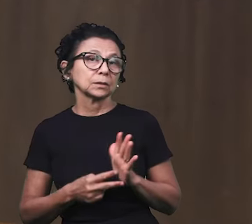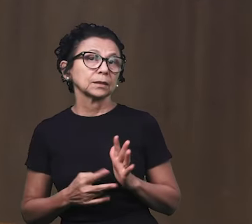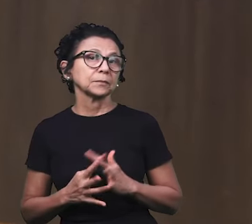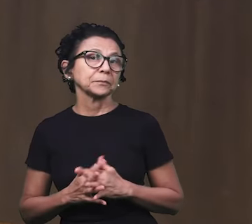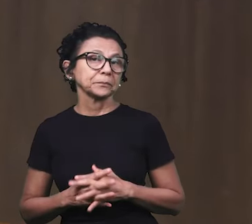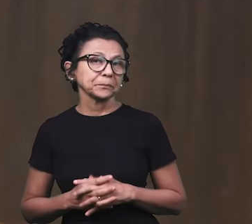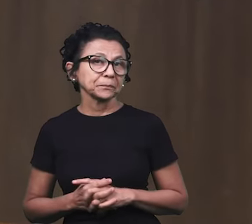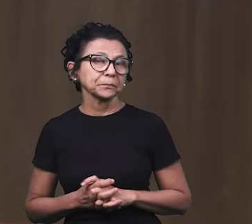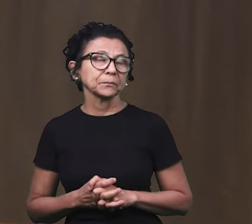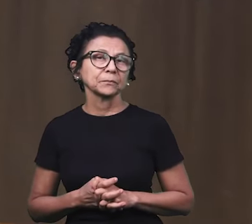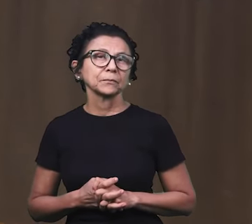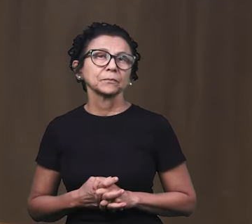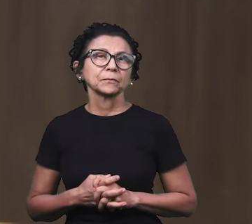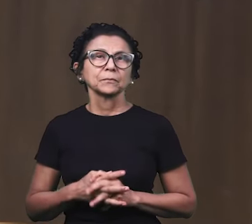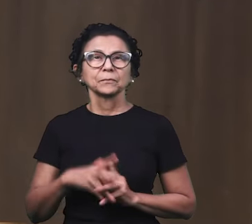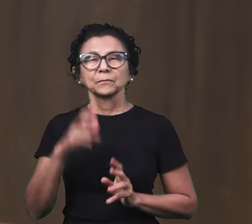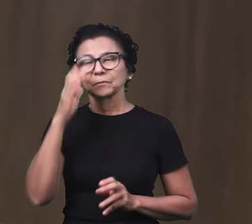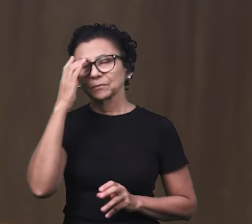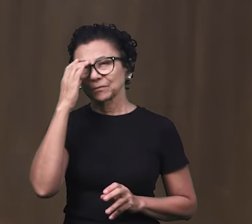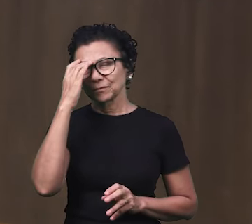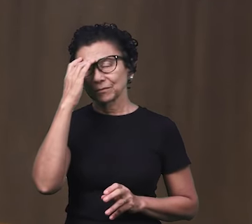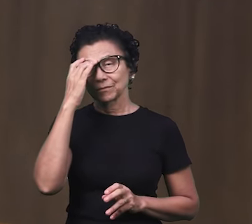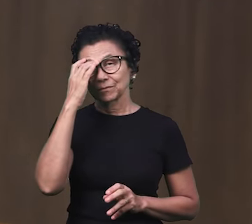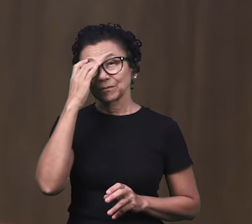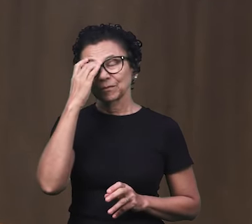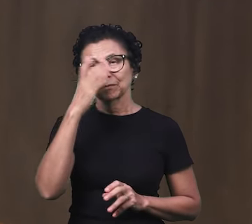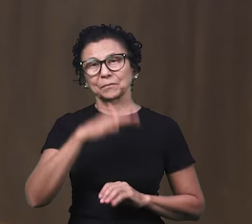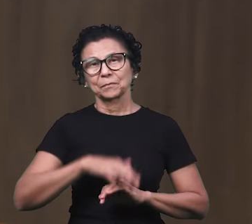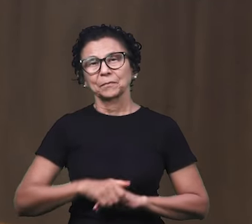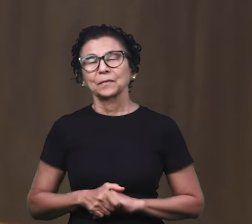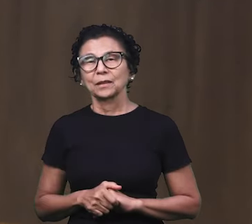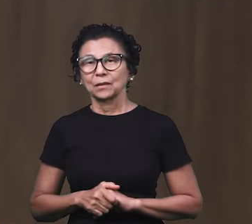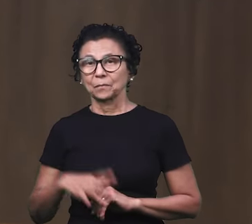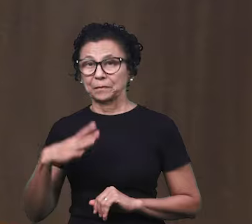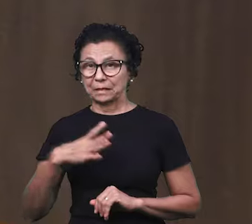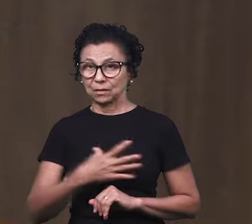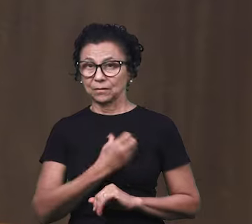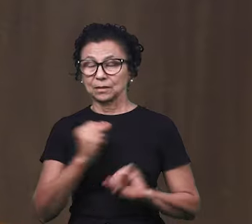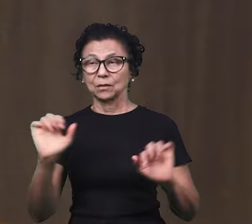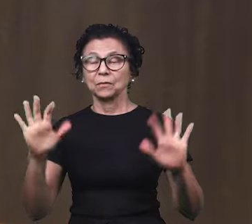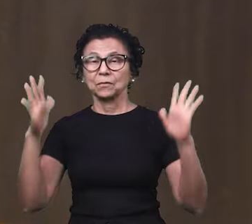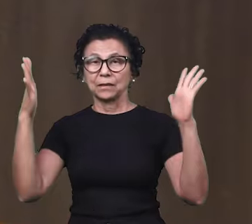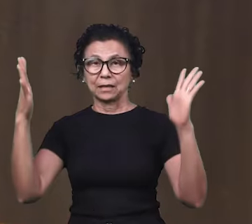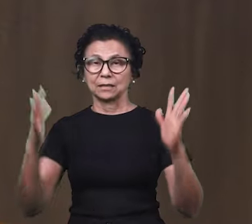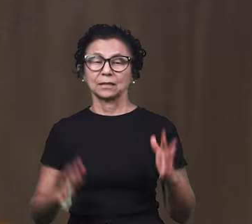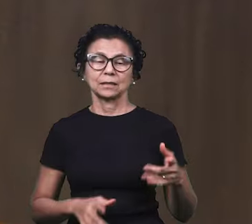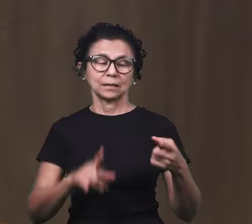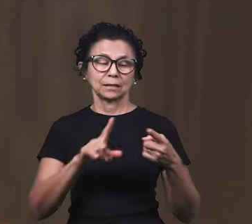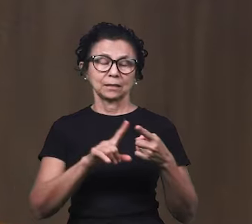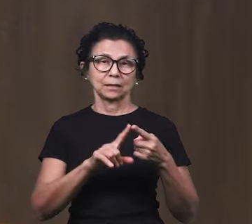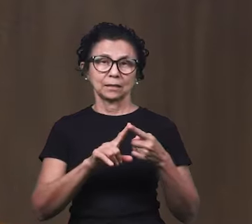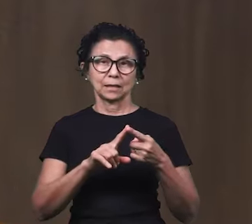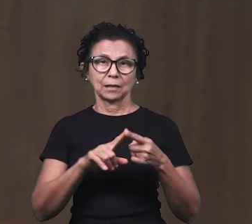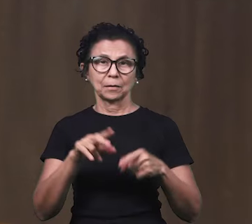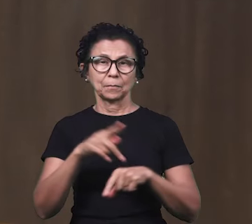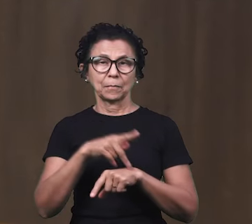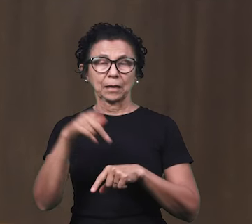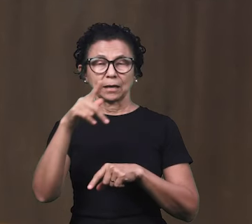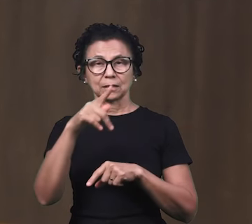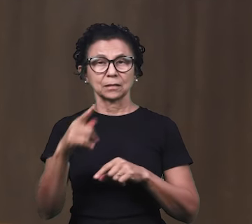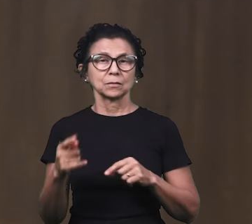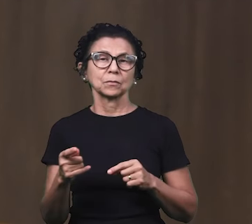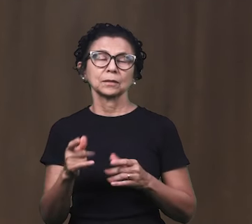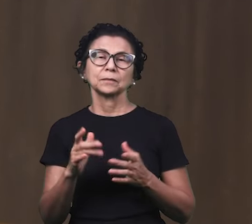falamos aqui que a salvação é uma festa. É a festa da Páscoa, o Cordeiro que morreu por nós, é a festa do